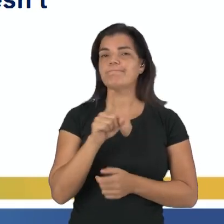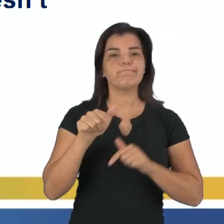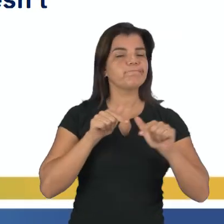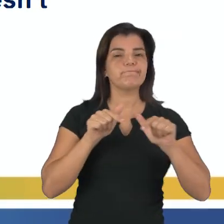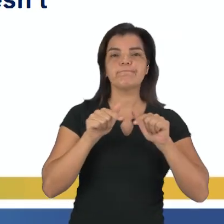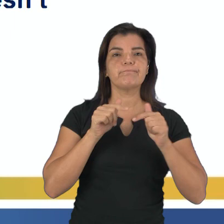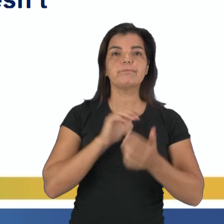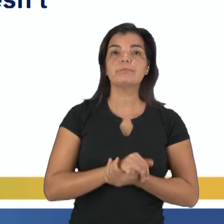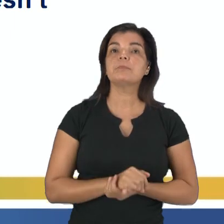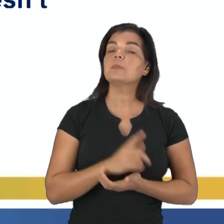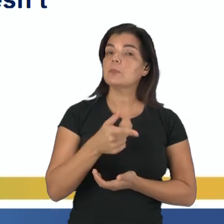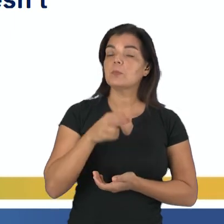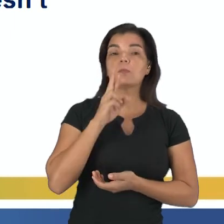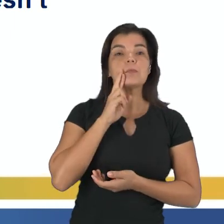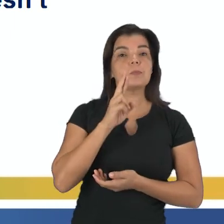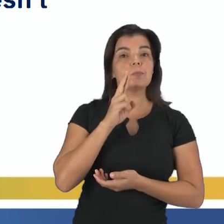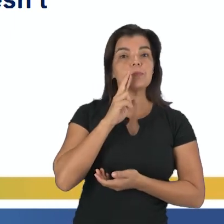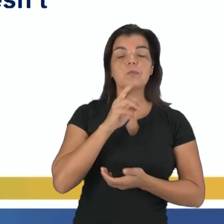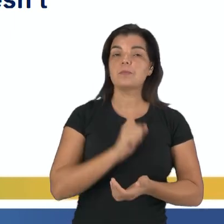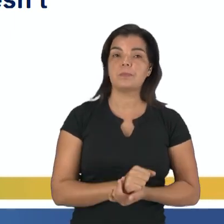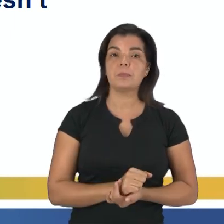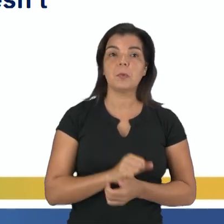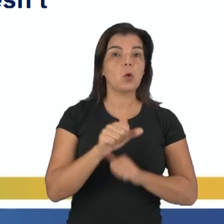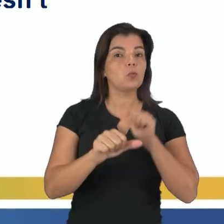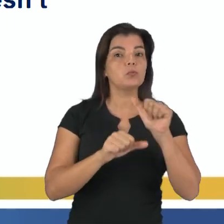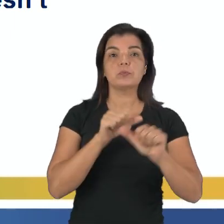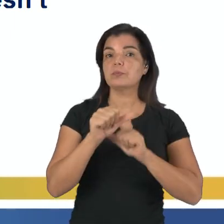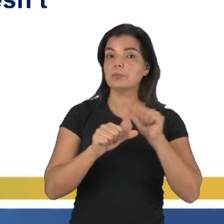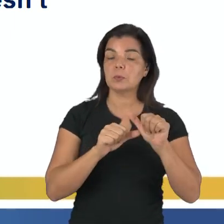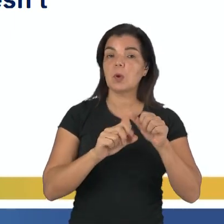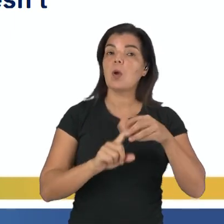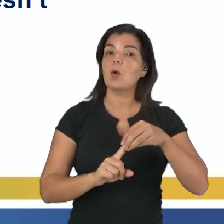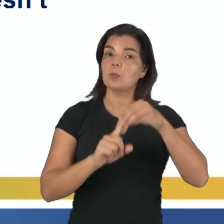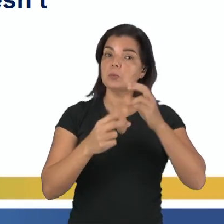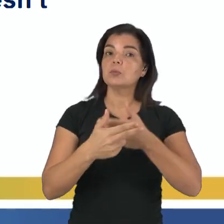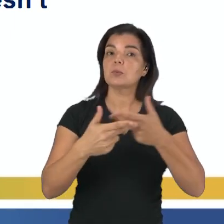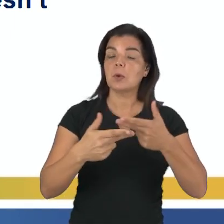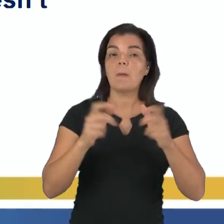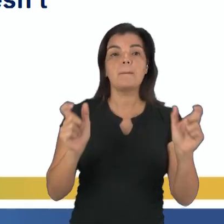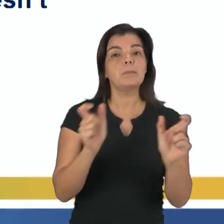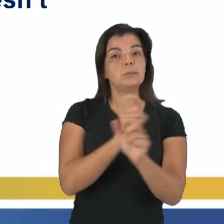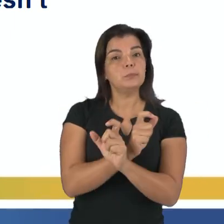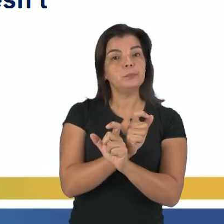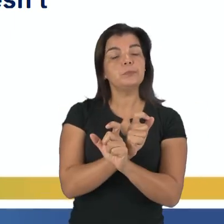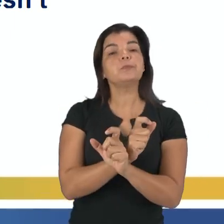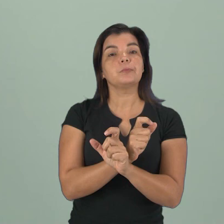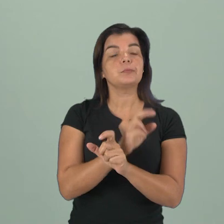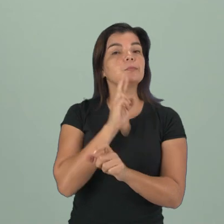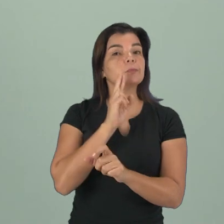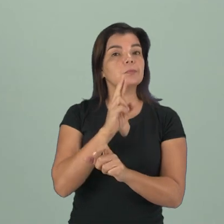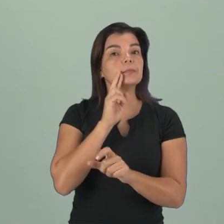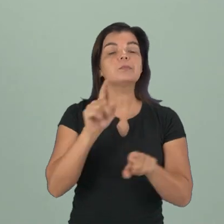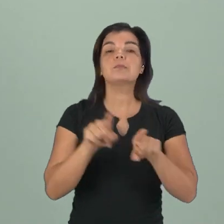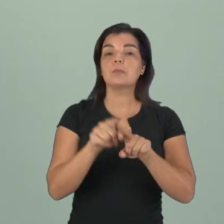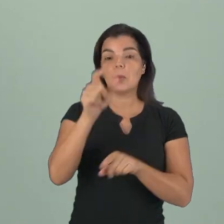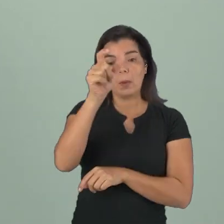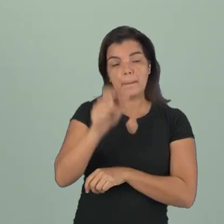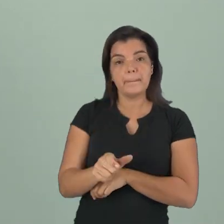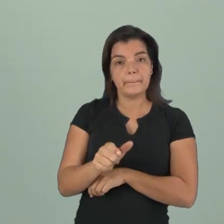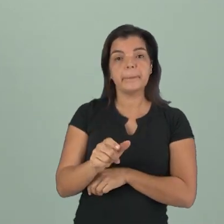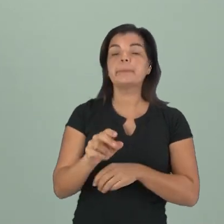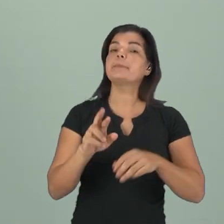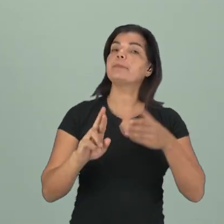trabalho. Essas respostas não vão mudar. A única coisa que você pode trocar nessa resposta curta é a pessoa, ou